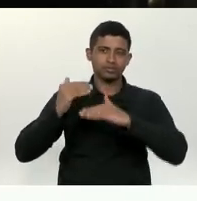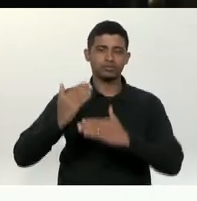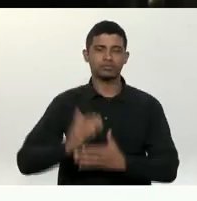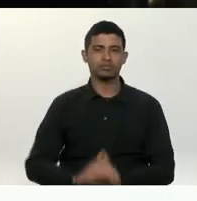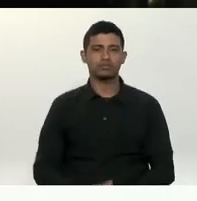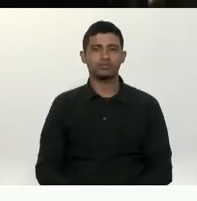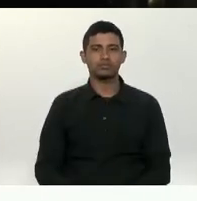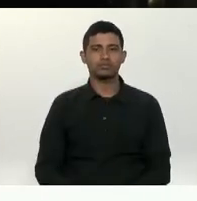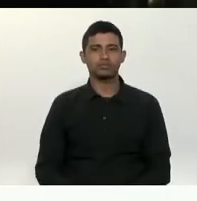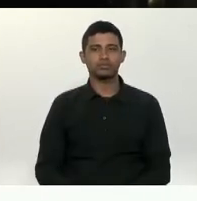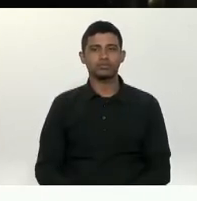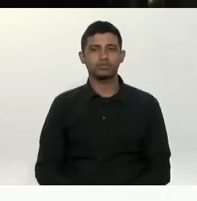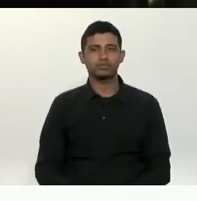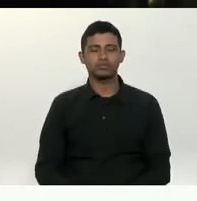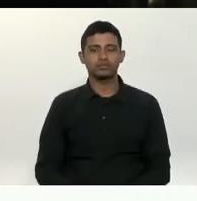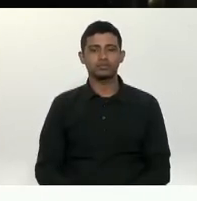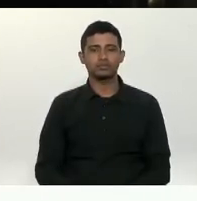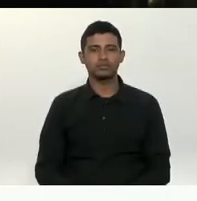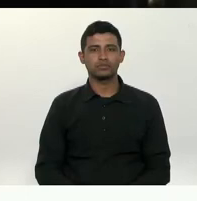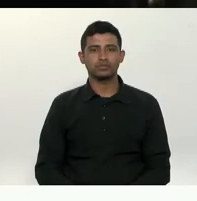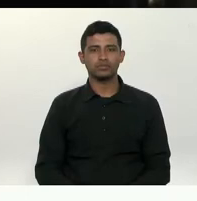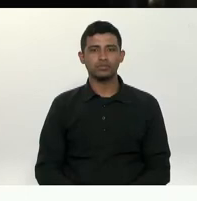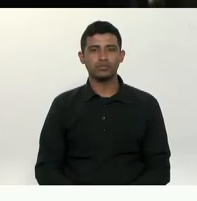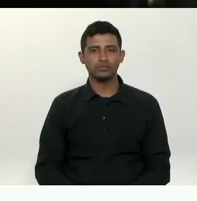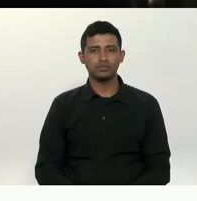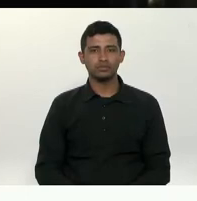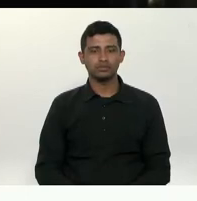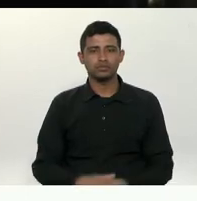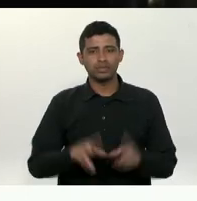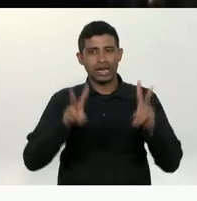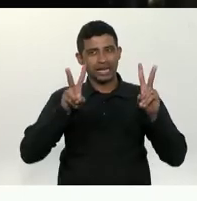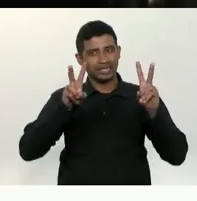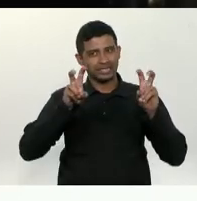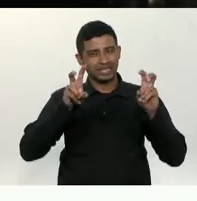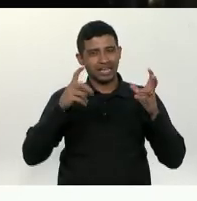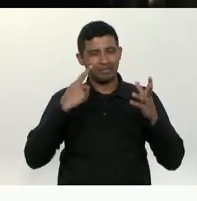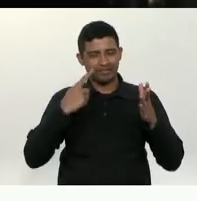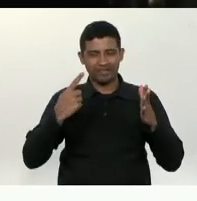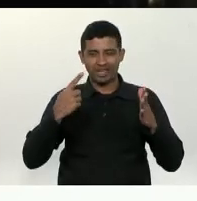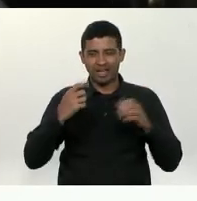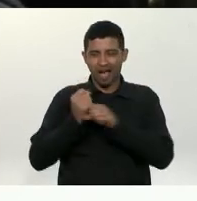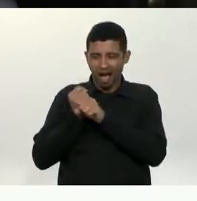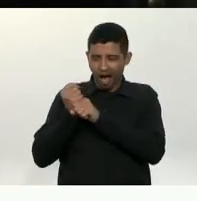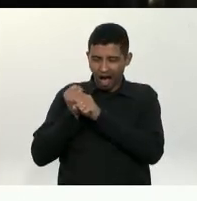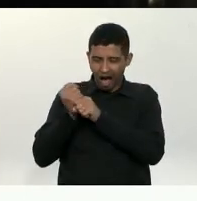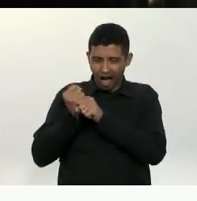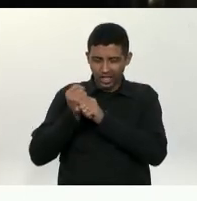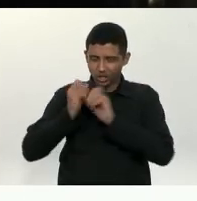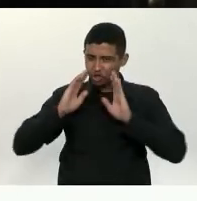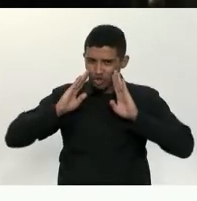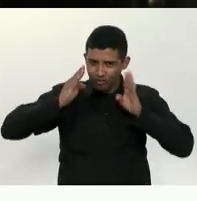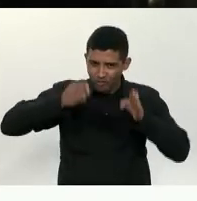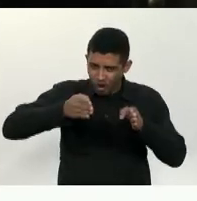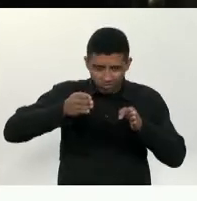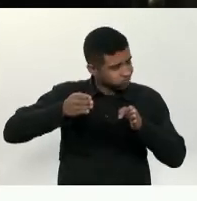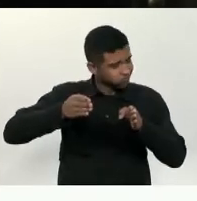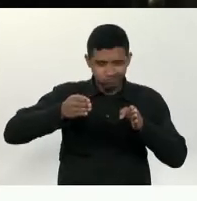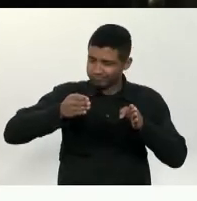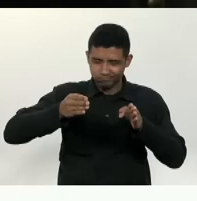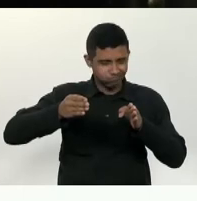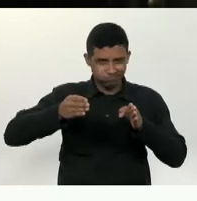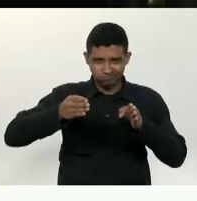Como é um tema que, na verdade, não foi tratado com essa profundidade ao longo dos anos, não que os deputados que passaram por